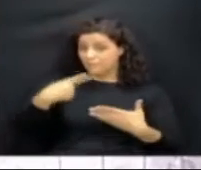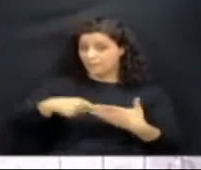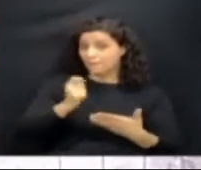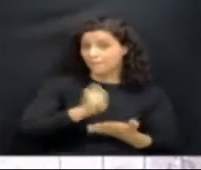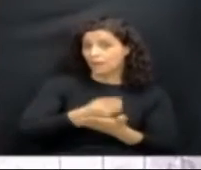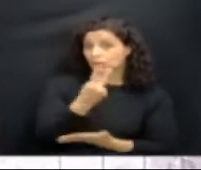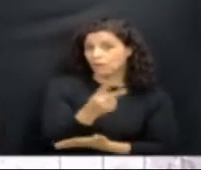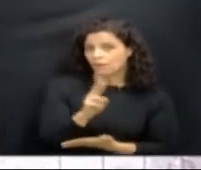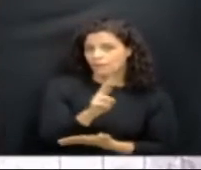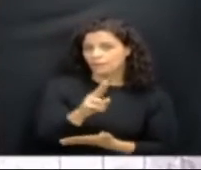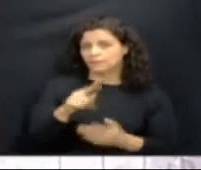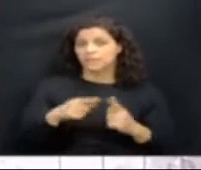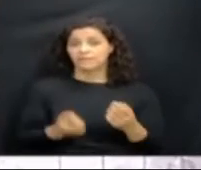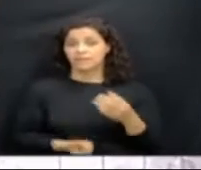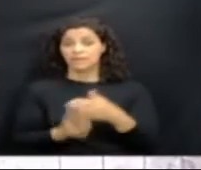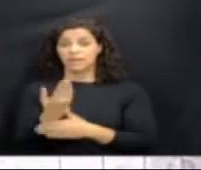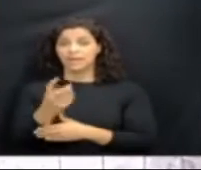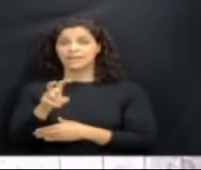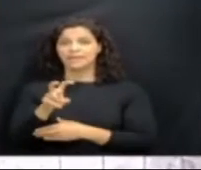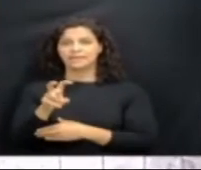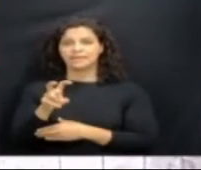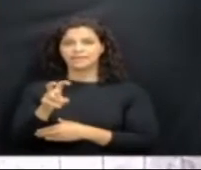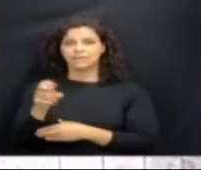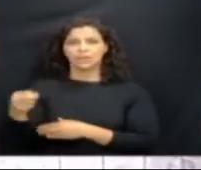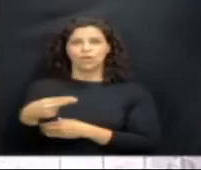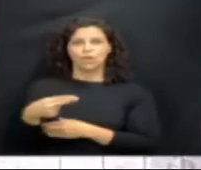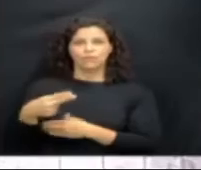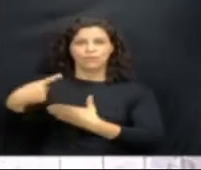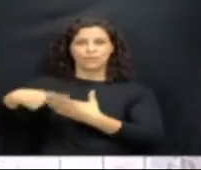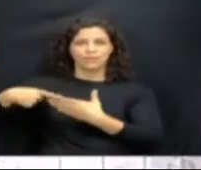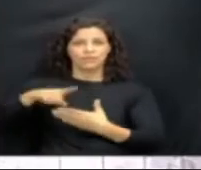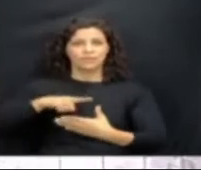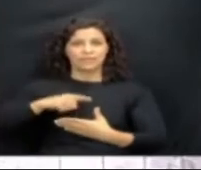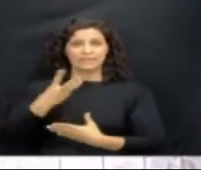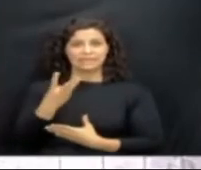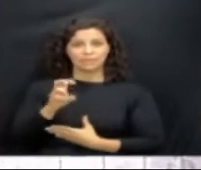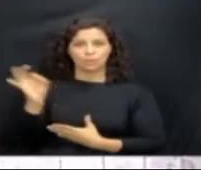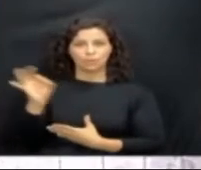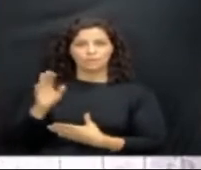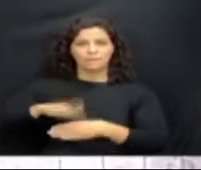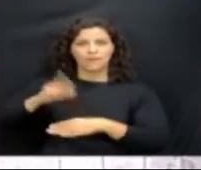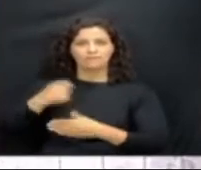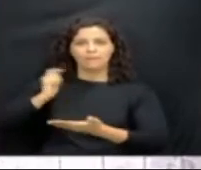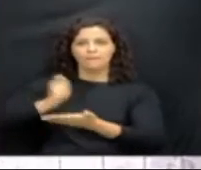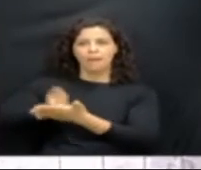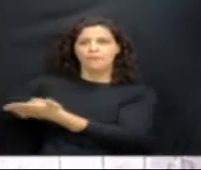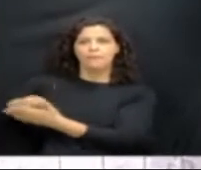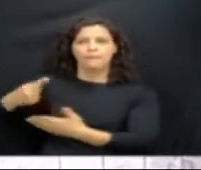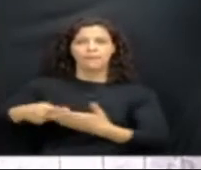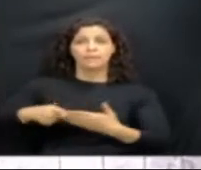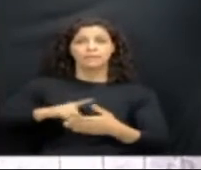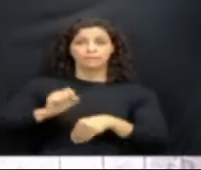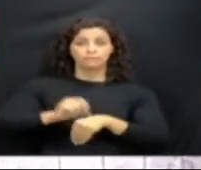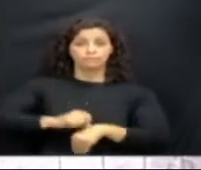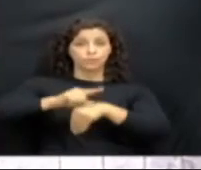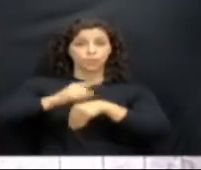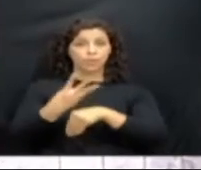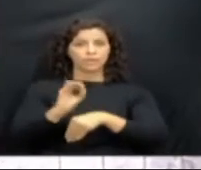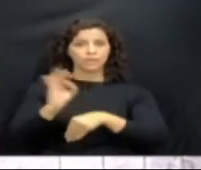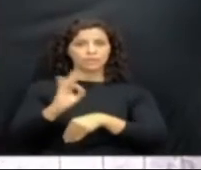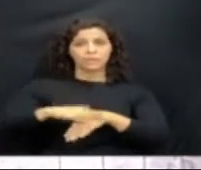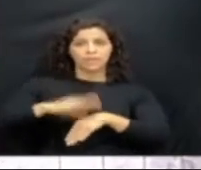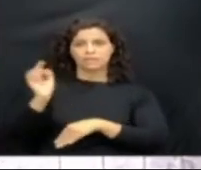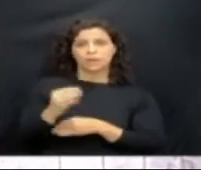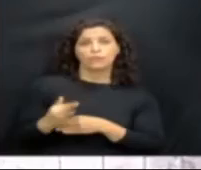vai criar 15 novas praças, 35% a mais de praças a cobrar. Um degrau tarifário de